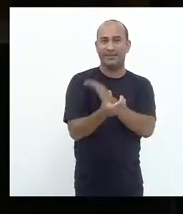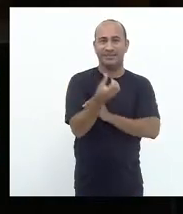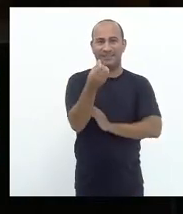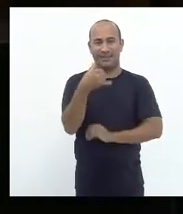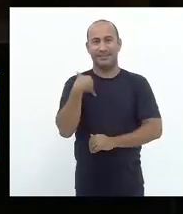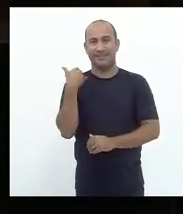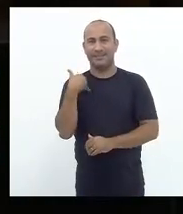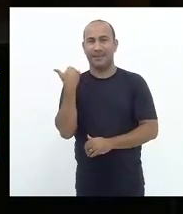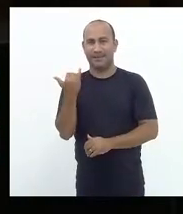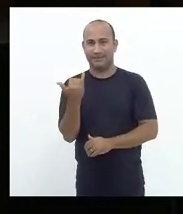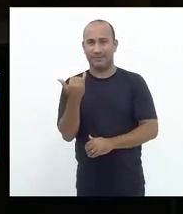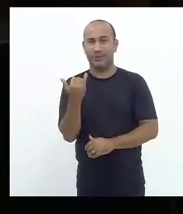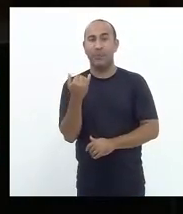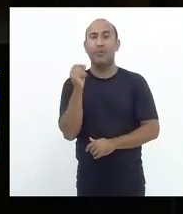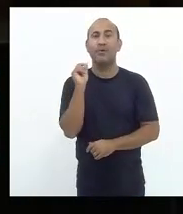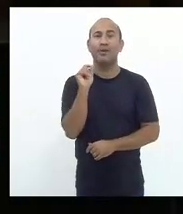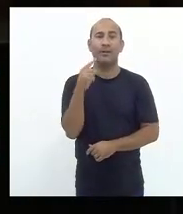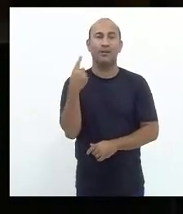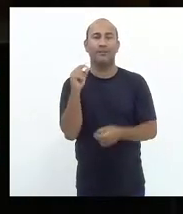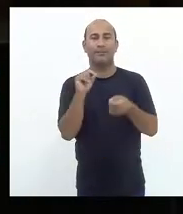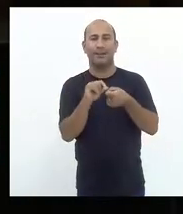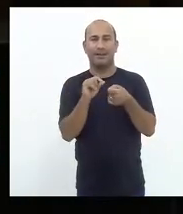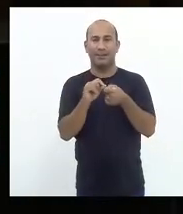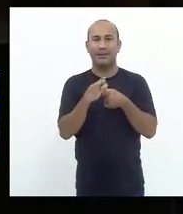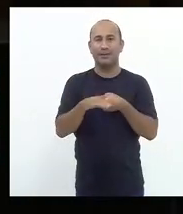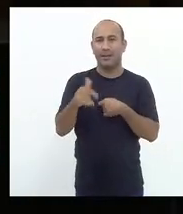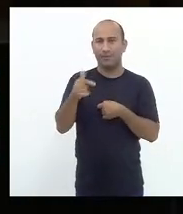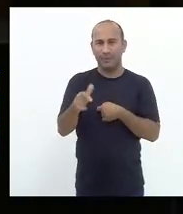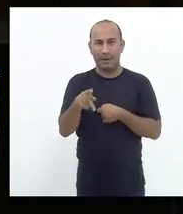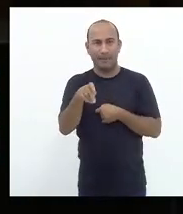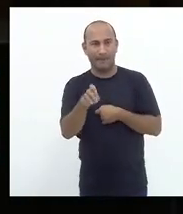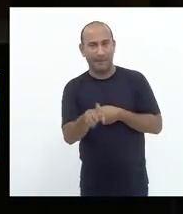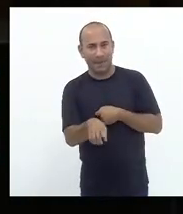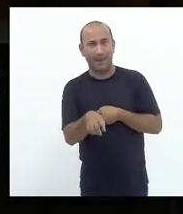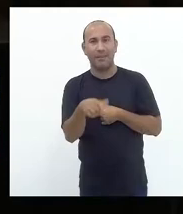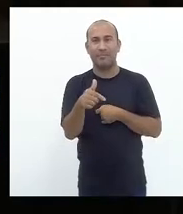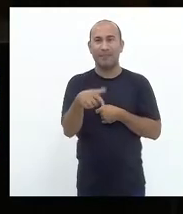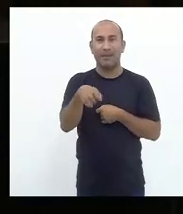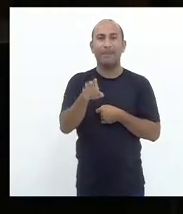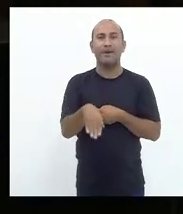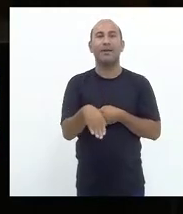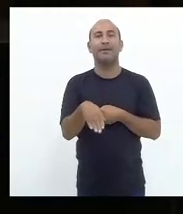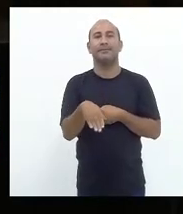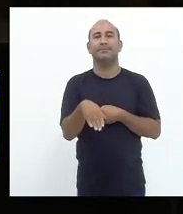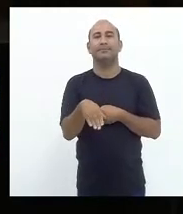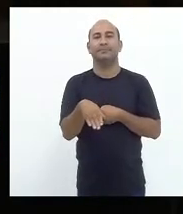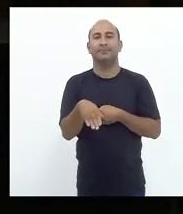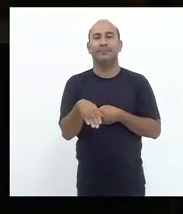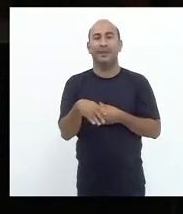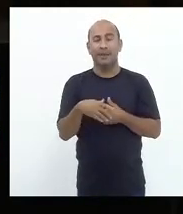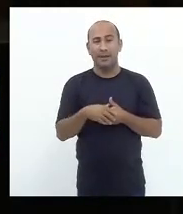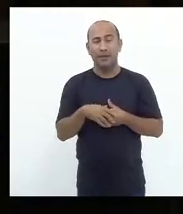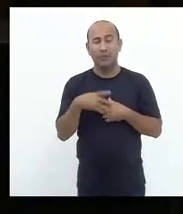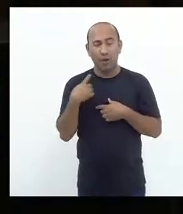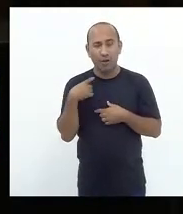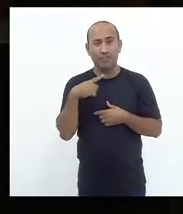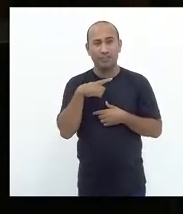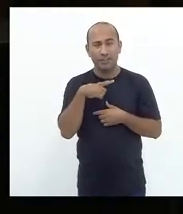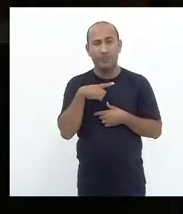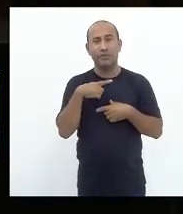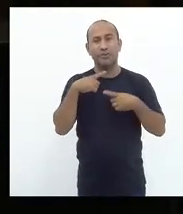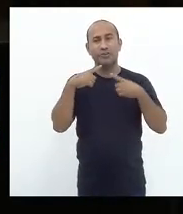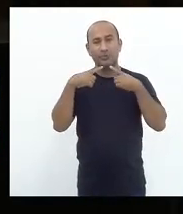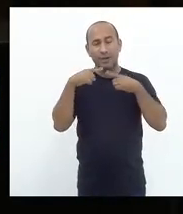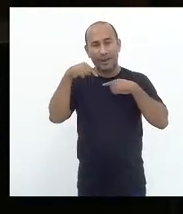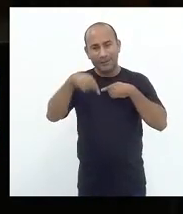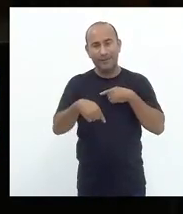6 anos. O que faremos com as crianças órfãs? Era isso que deveria estarmos discutindo nessa